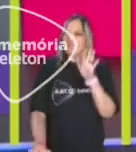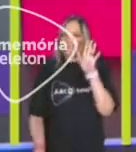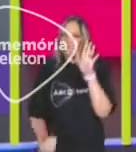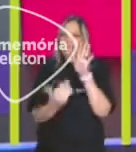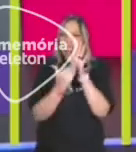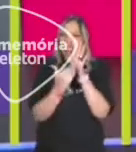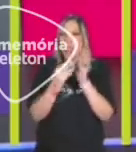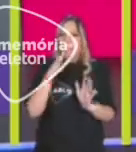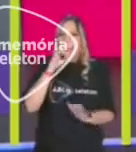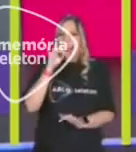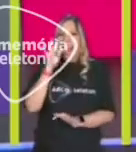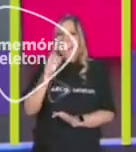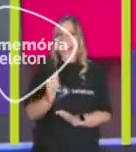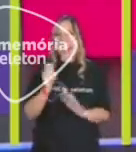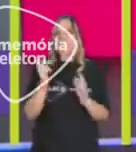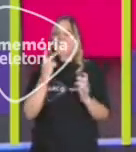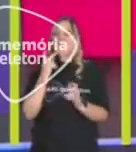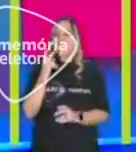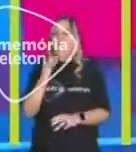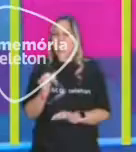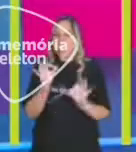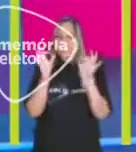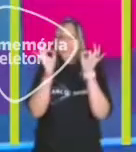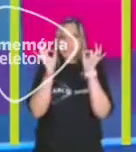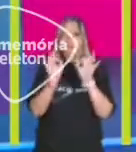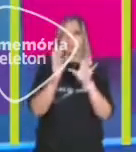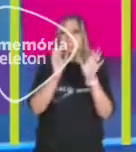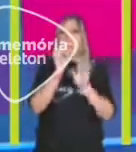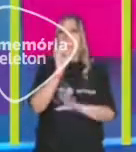amor meu bom obrigada